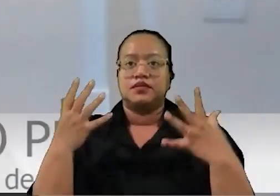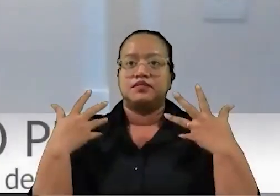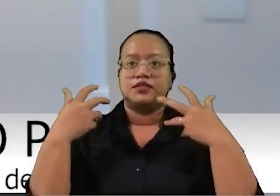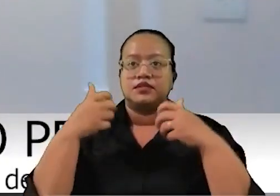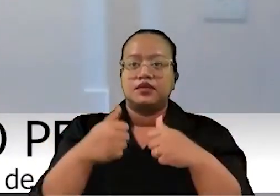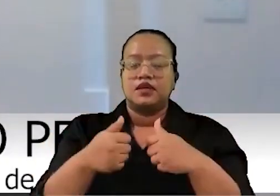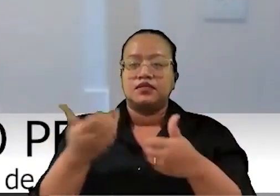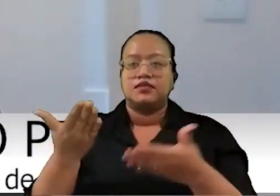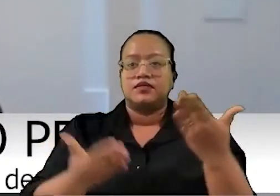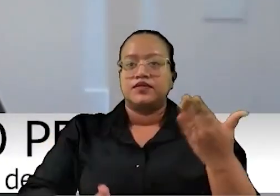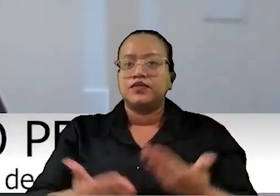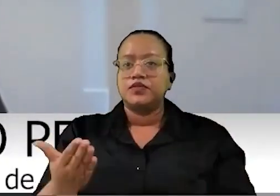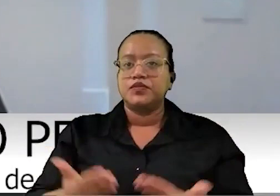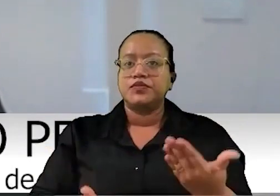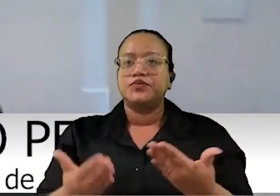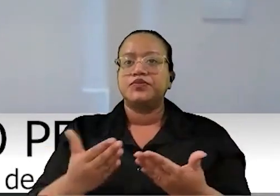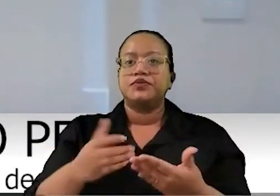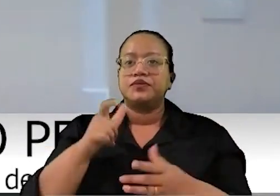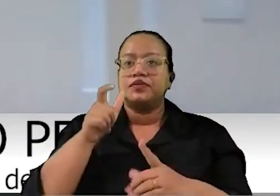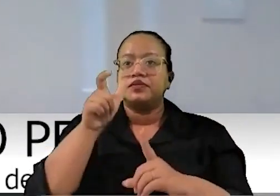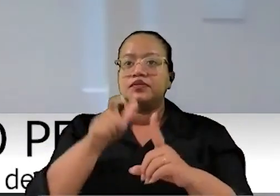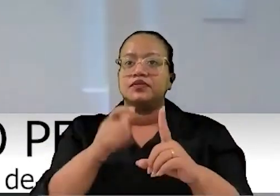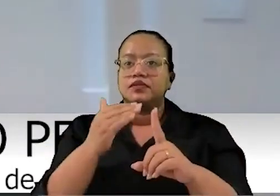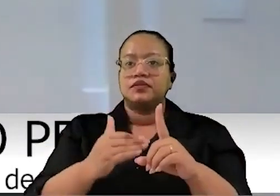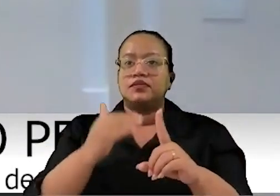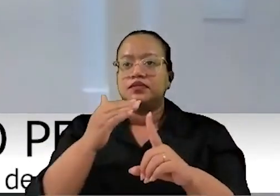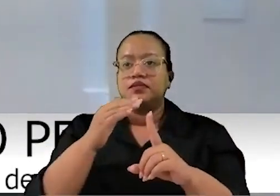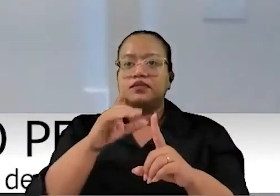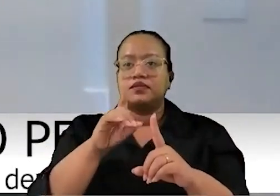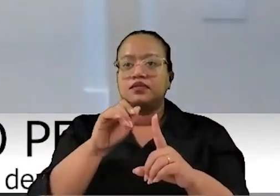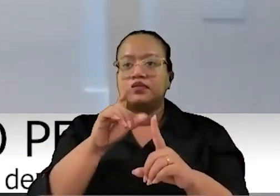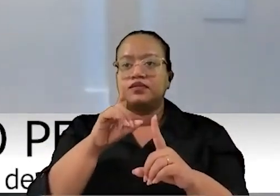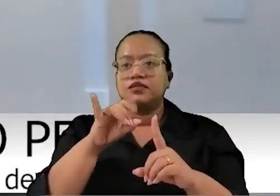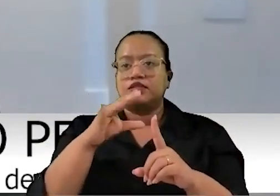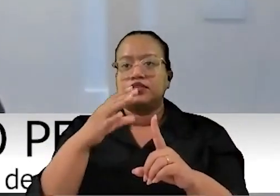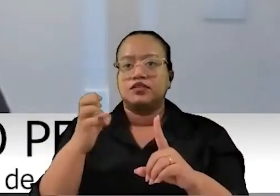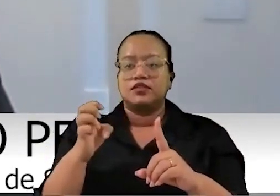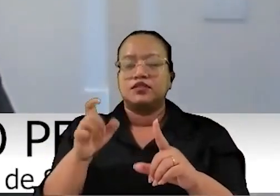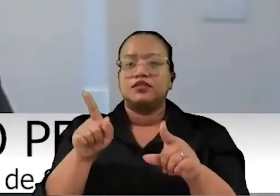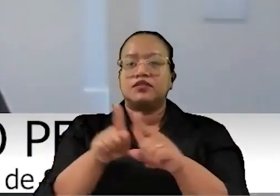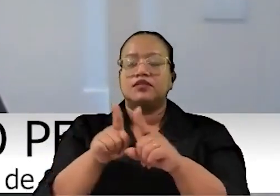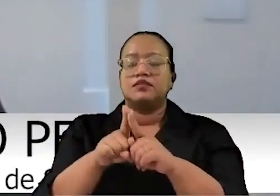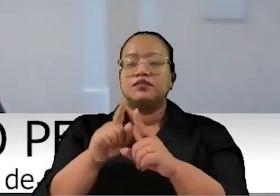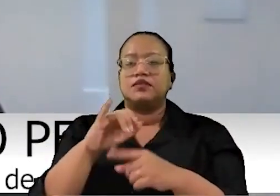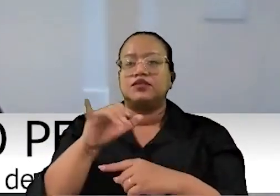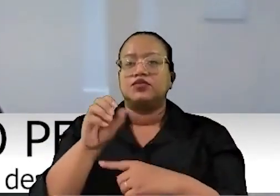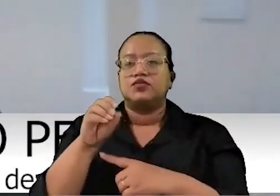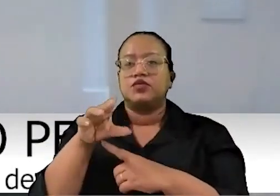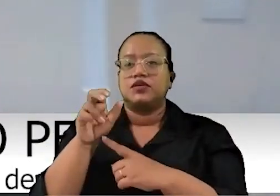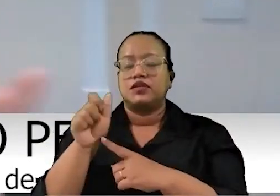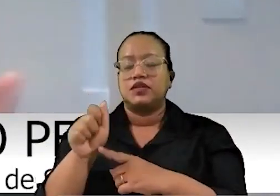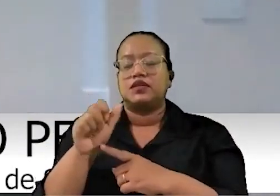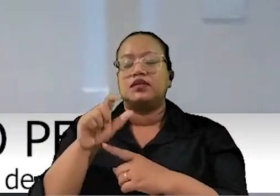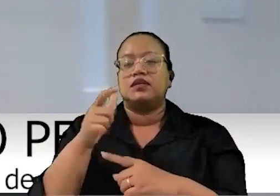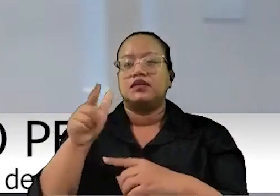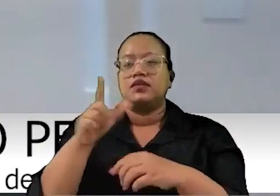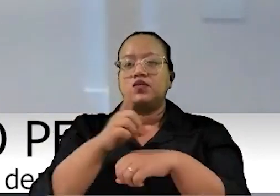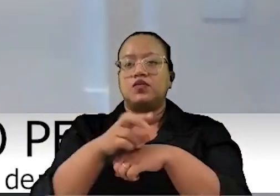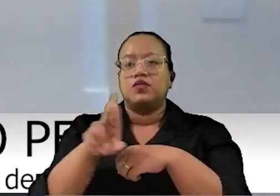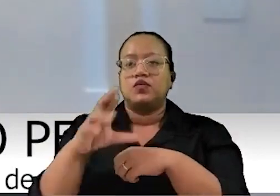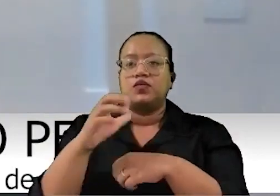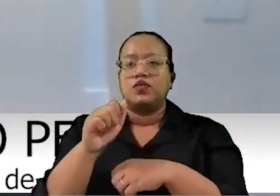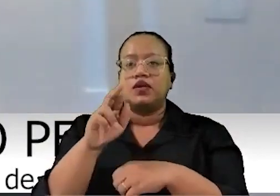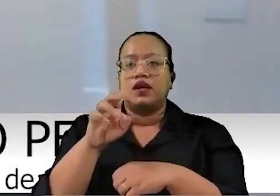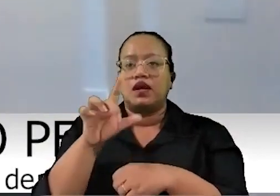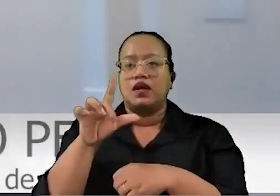Daldice, doutora Joana, doutor Carlos Brandão. Agradeço por dedicarem o tempo aí para me ouvir e agradeço também pela oportunidade de